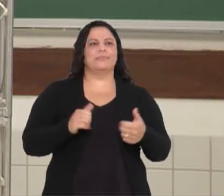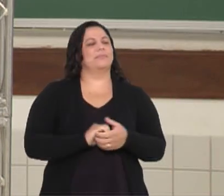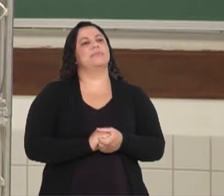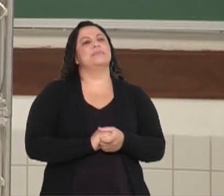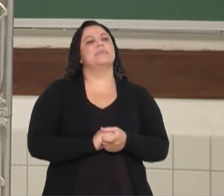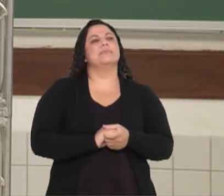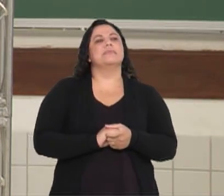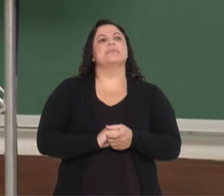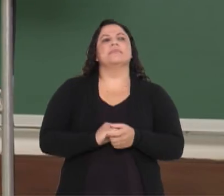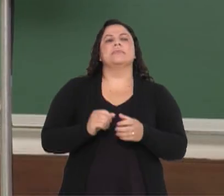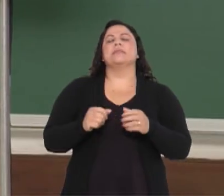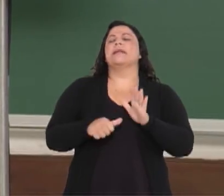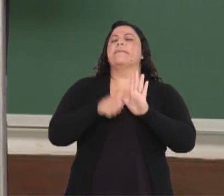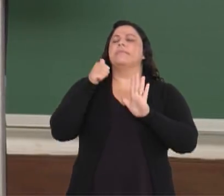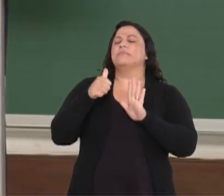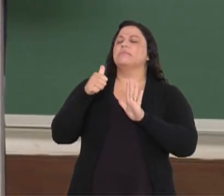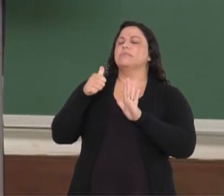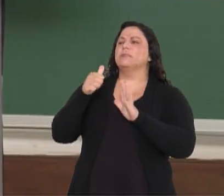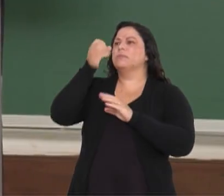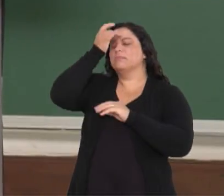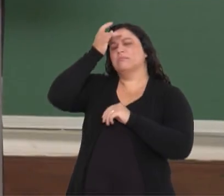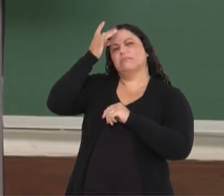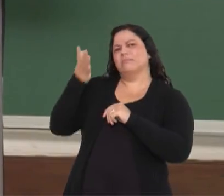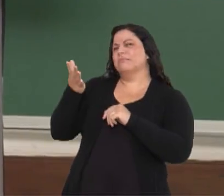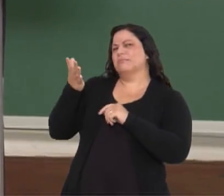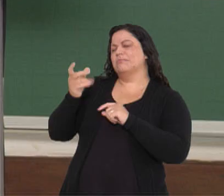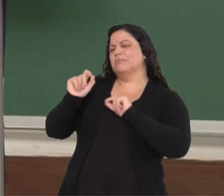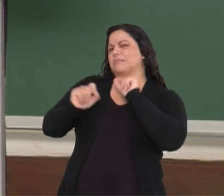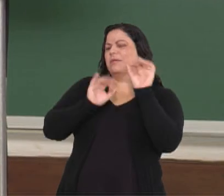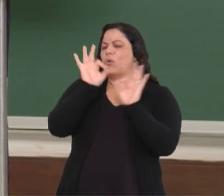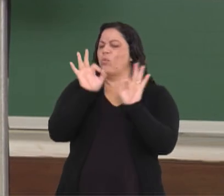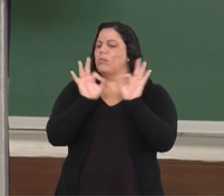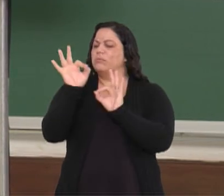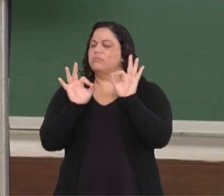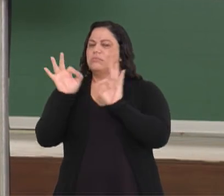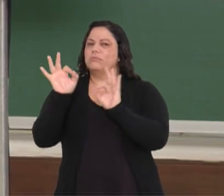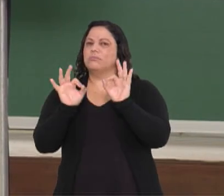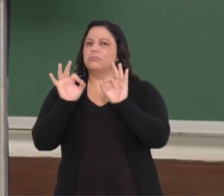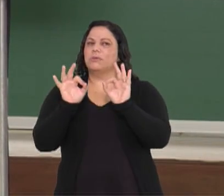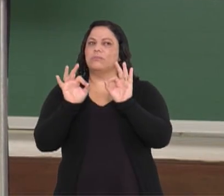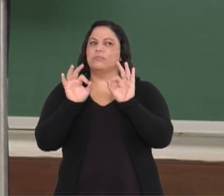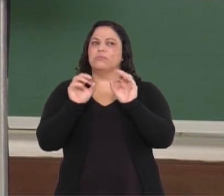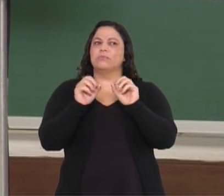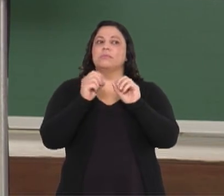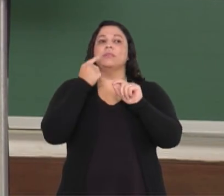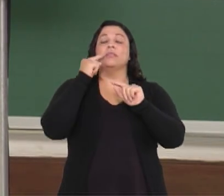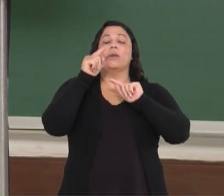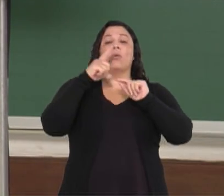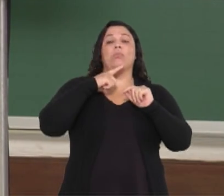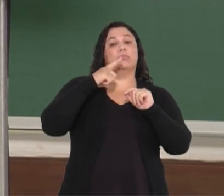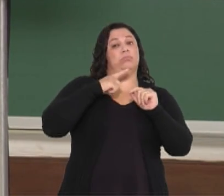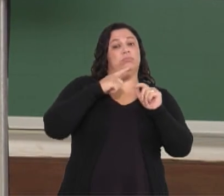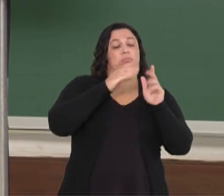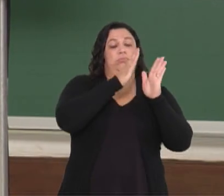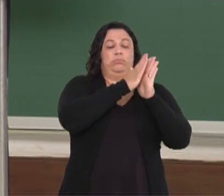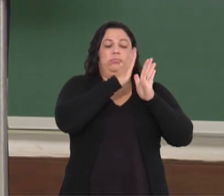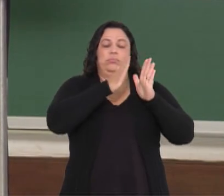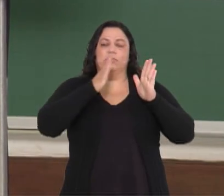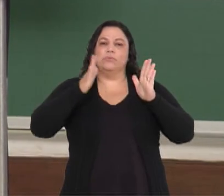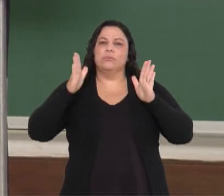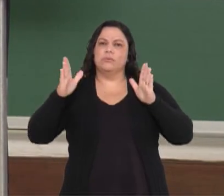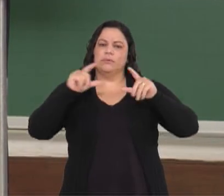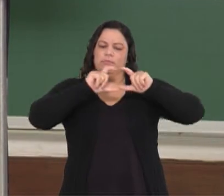Primeiro, para facilitar a organização do Brio-Ruffini, eu crio o polinômio, ou construo o polinômio, de